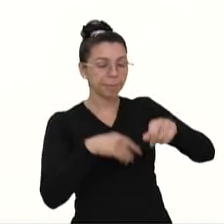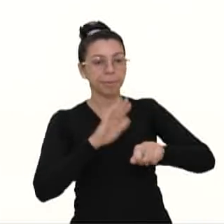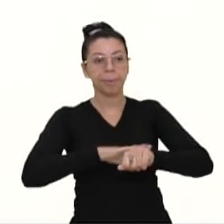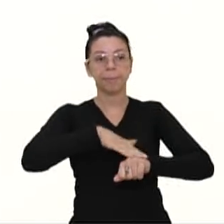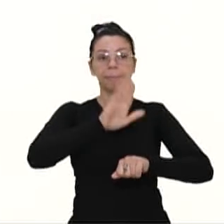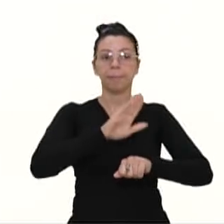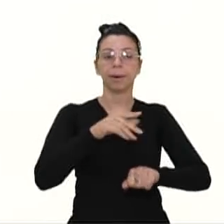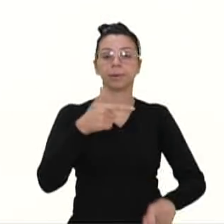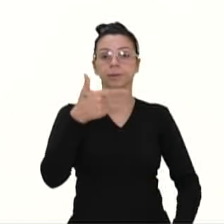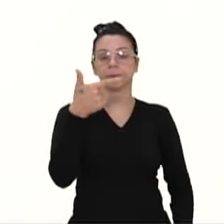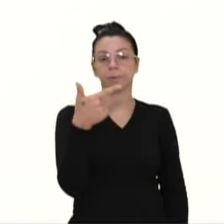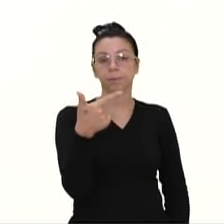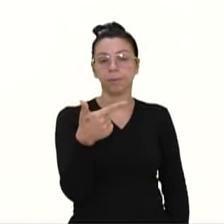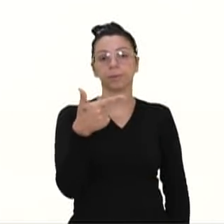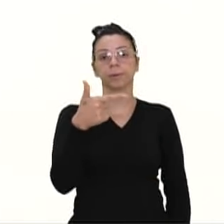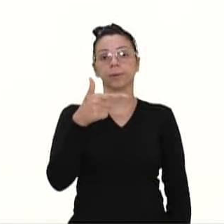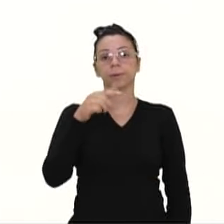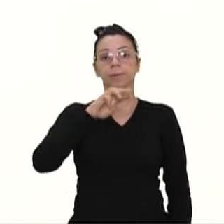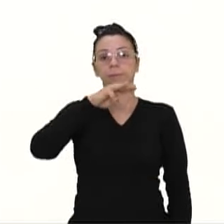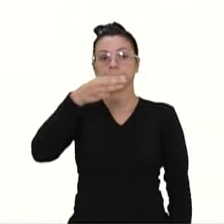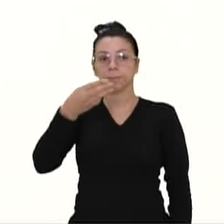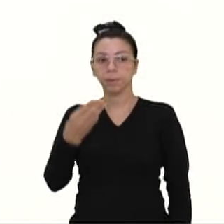de 2.100.000